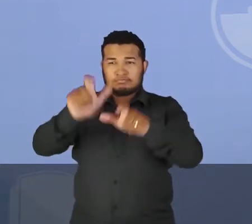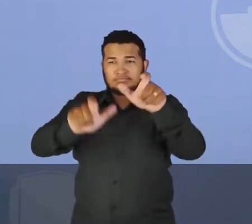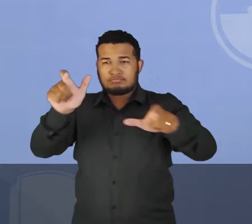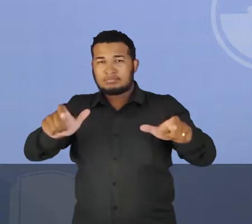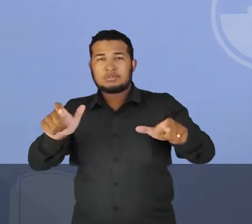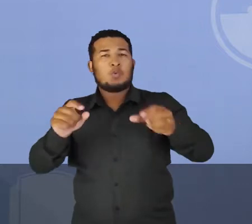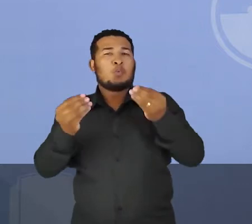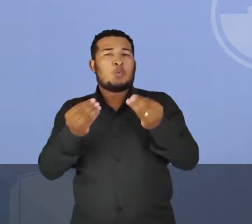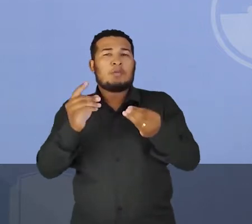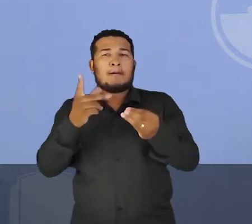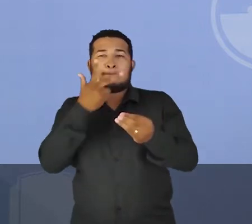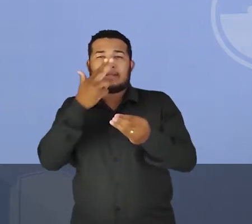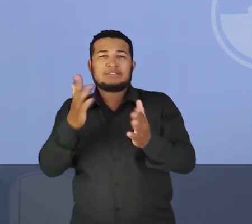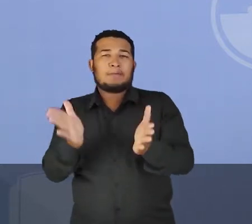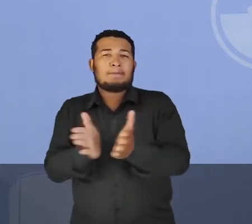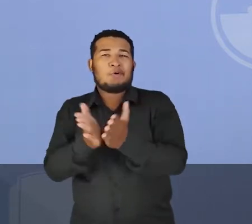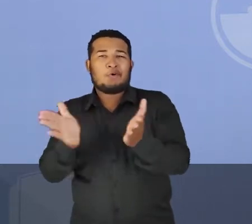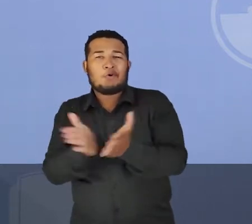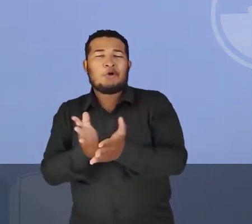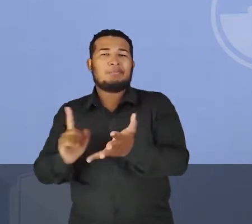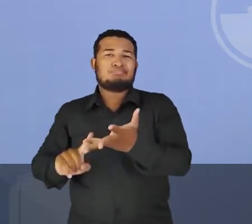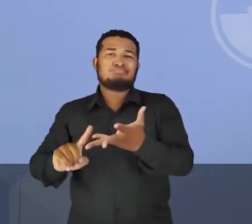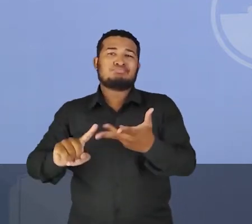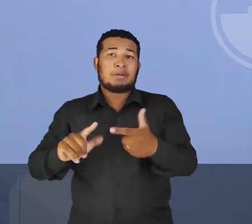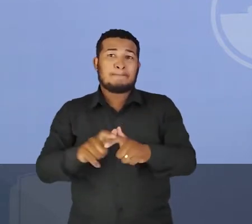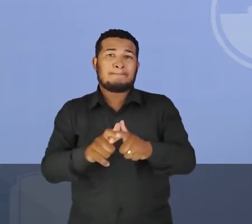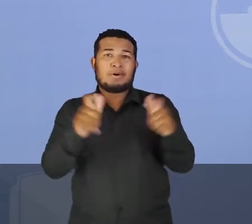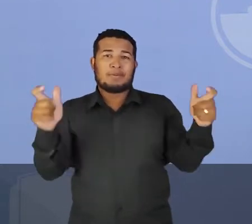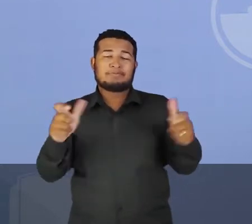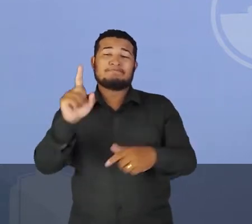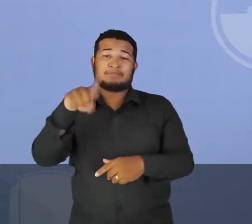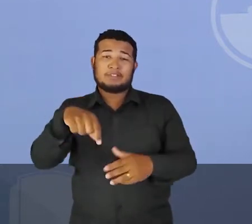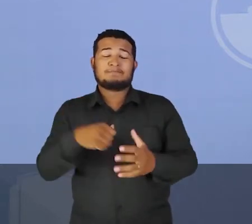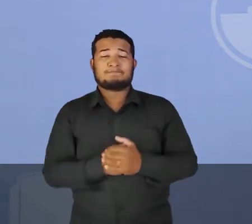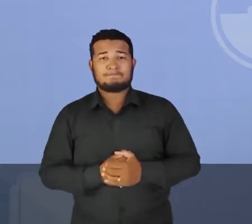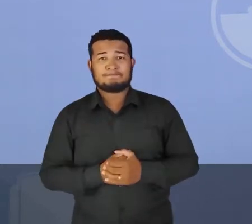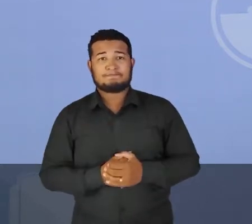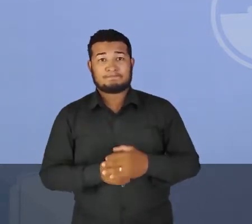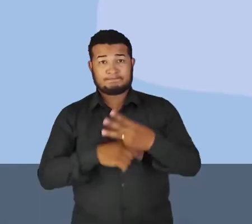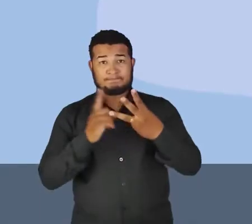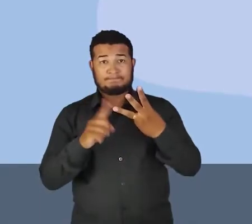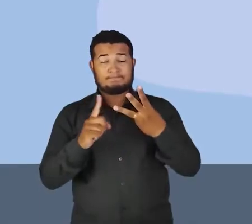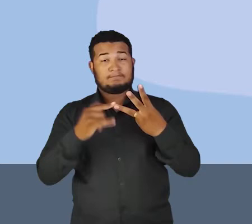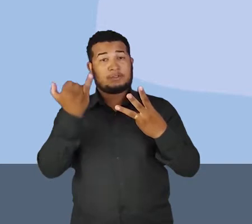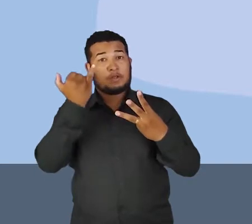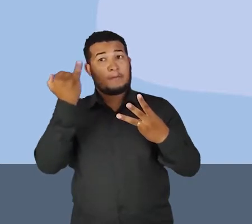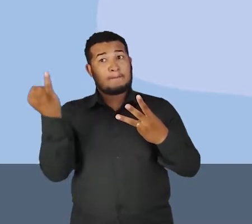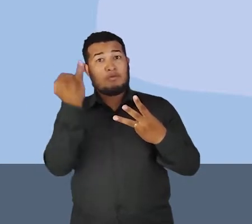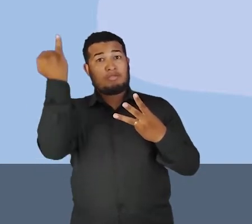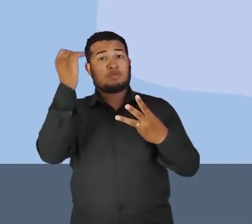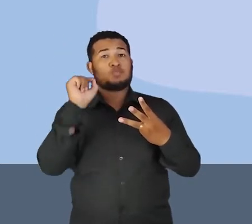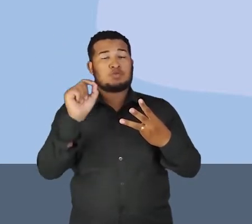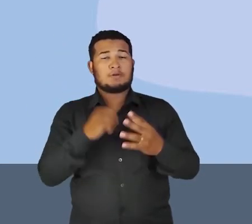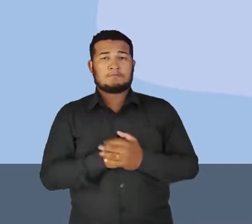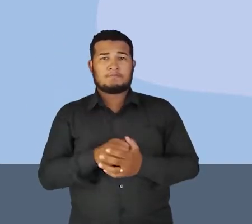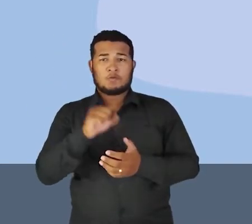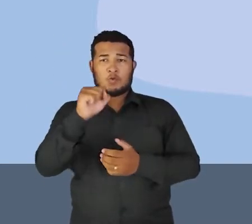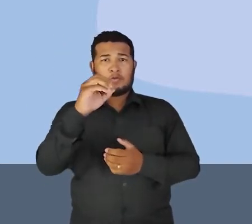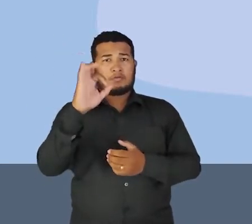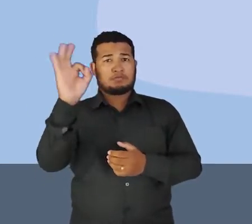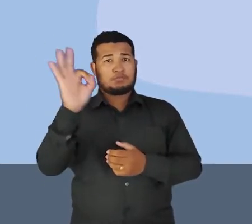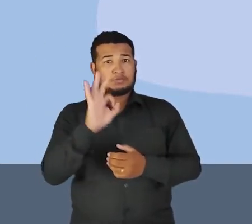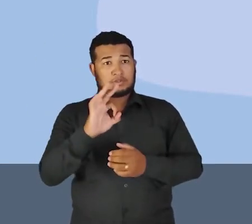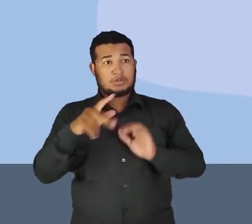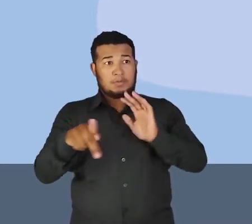das classes menos privilegiadas, ok? Um terceiro dado importante. 80% dos mortos